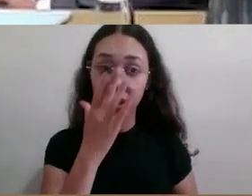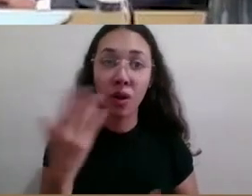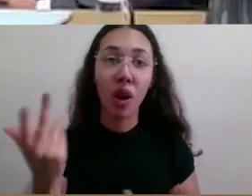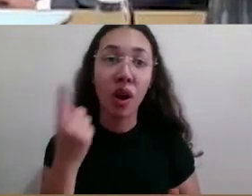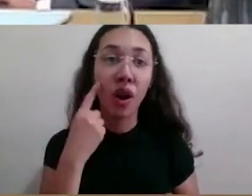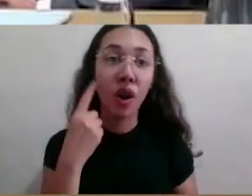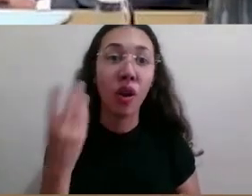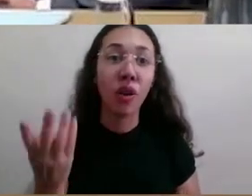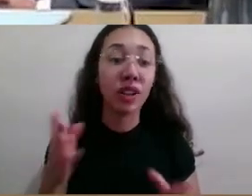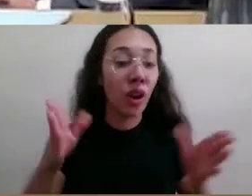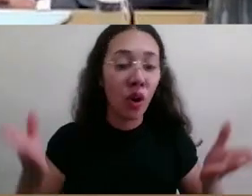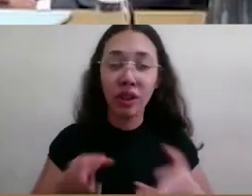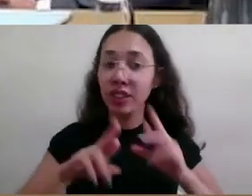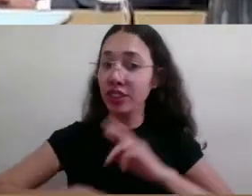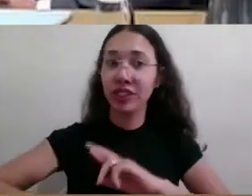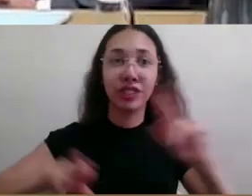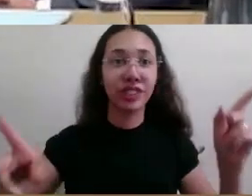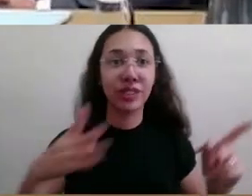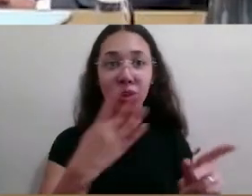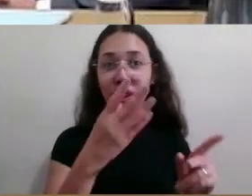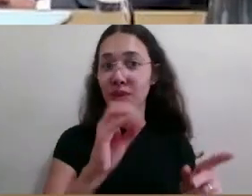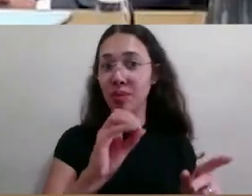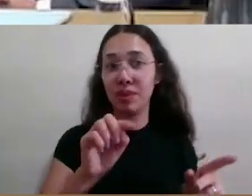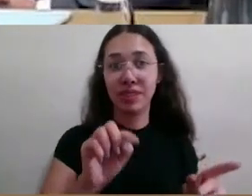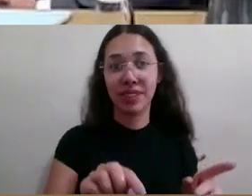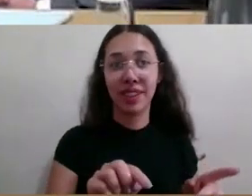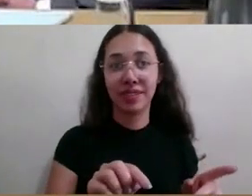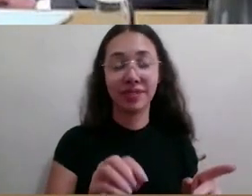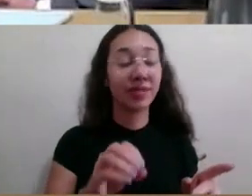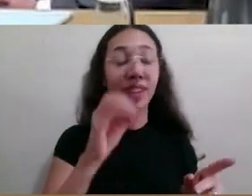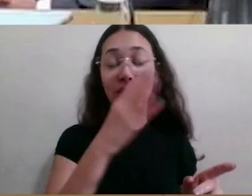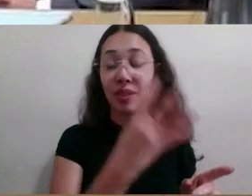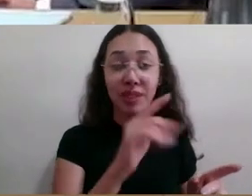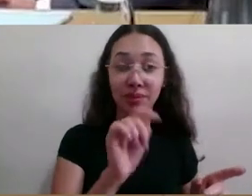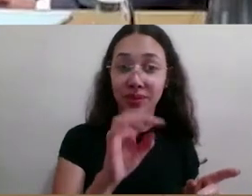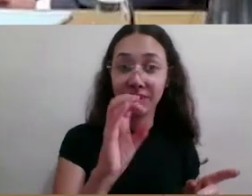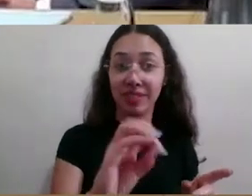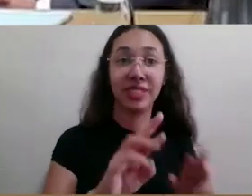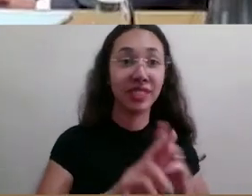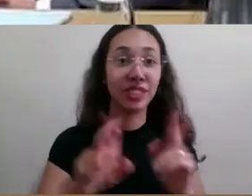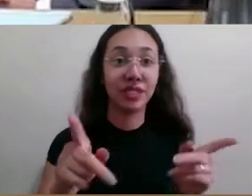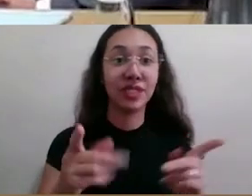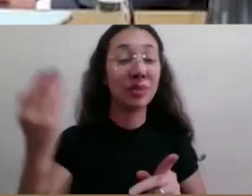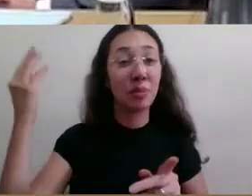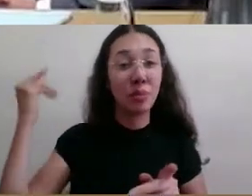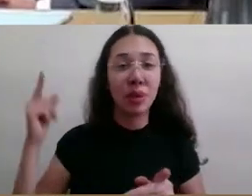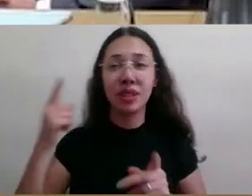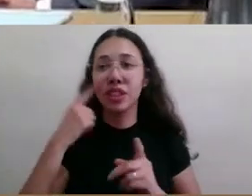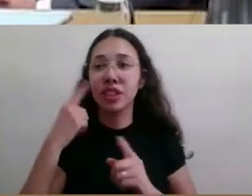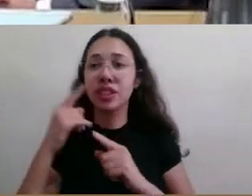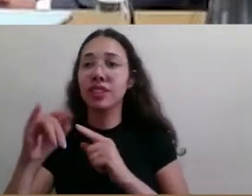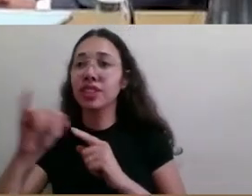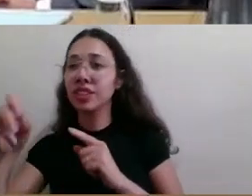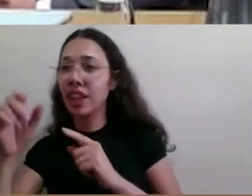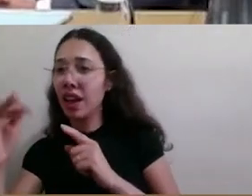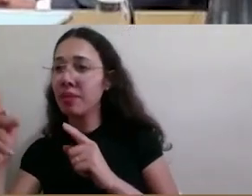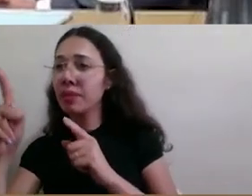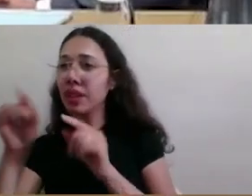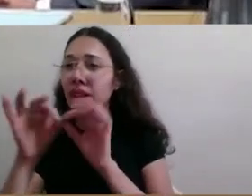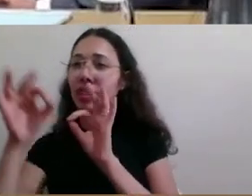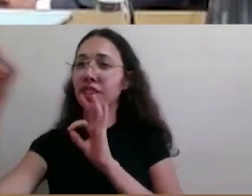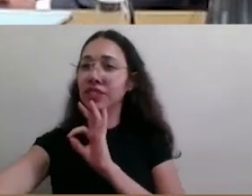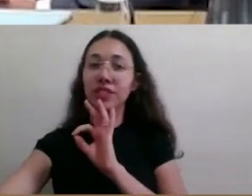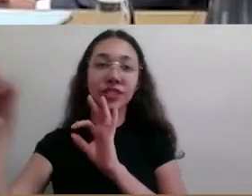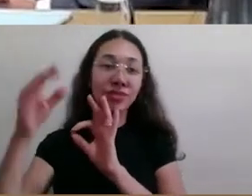4.0. A gente tinha que olhar a distância de um JEF no outro, a distância de uma vara no outro, a distância